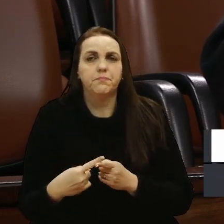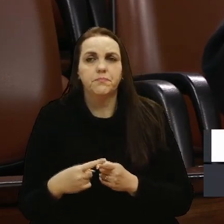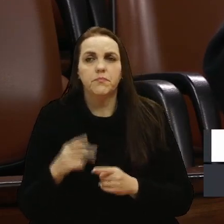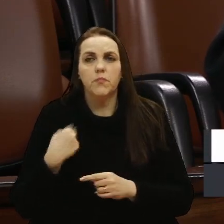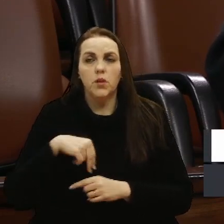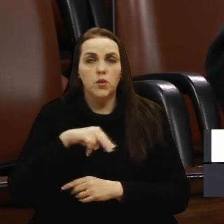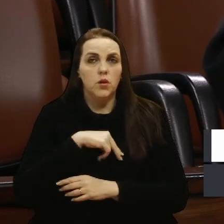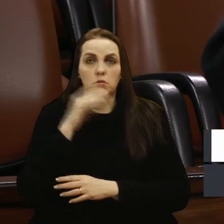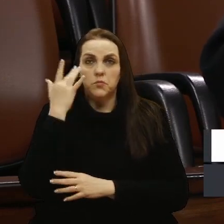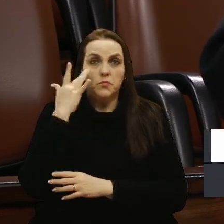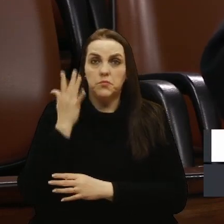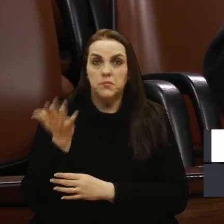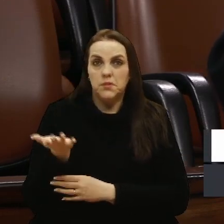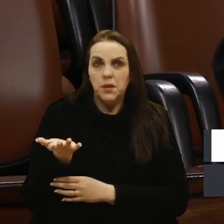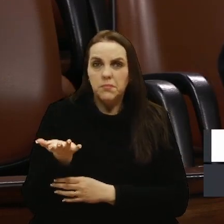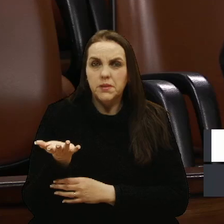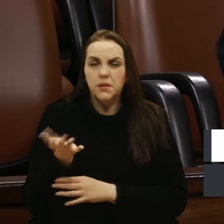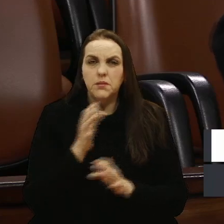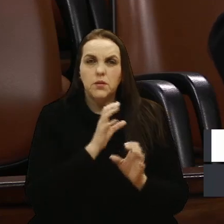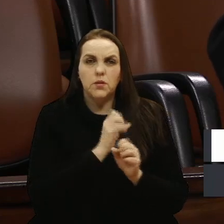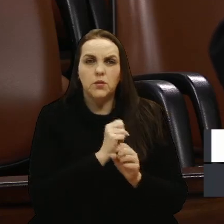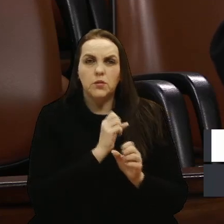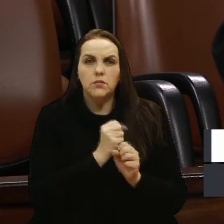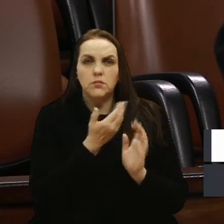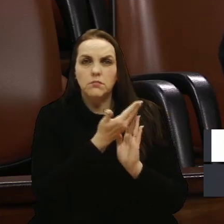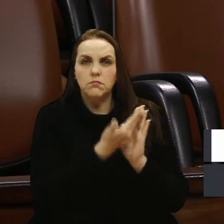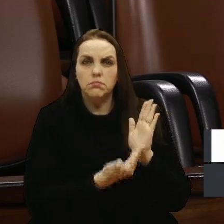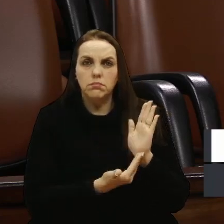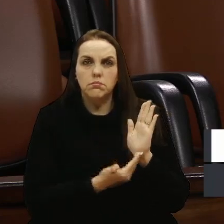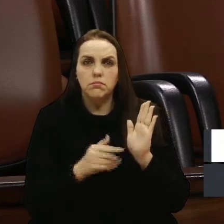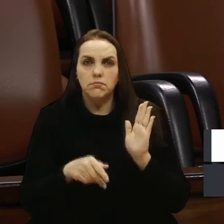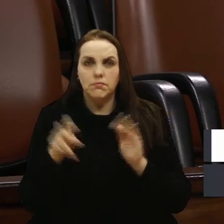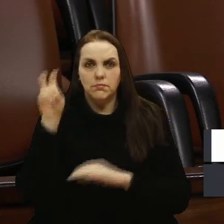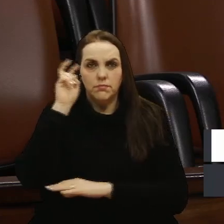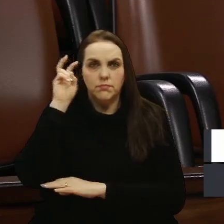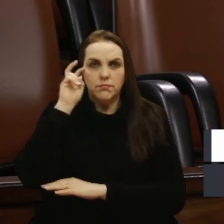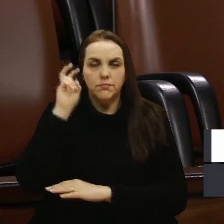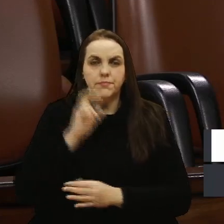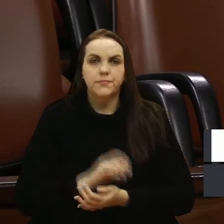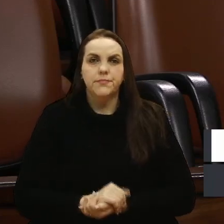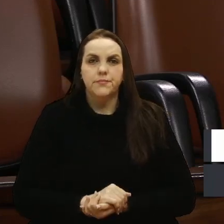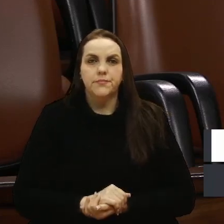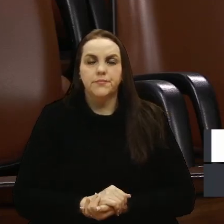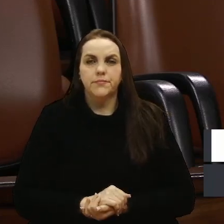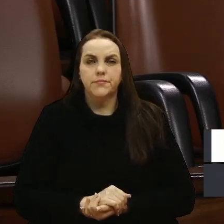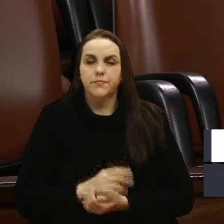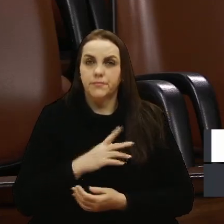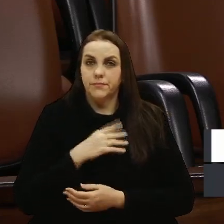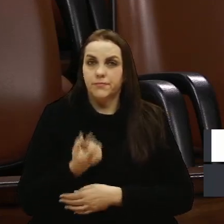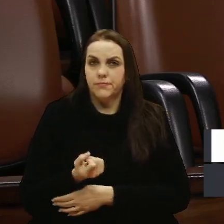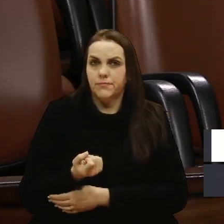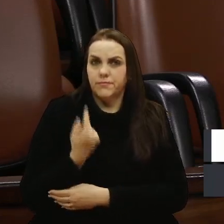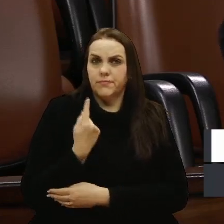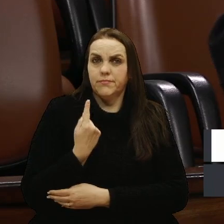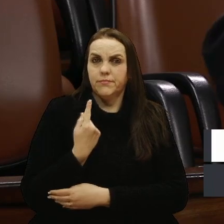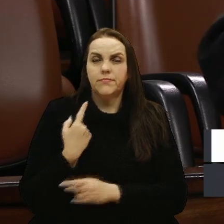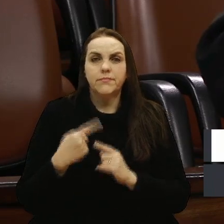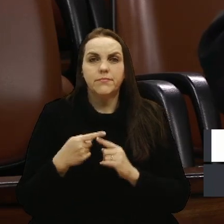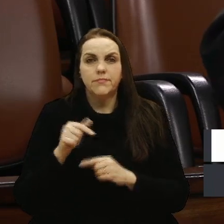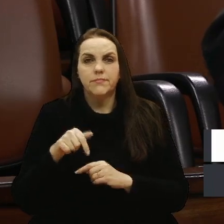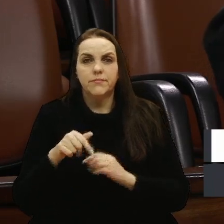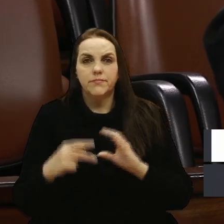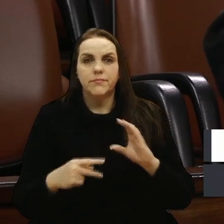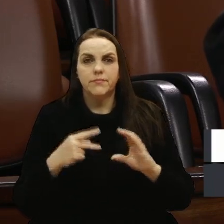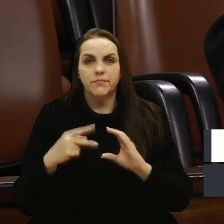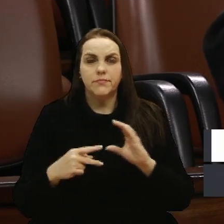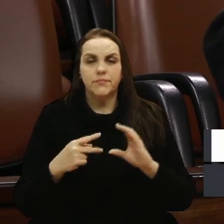não sabíamos de prestação de contas que viria quinta-feira. E me causa estranheza, porque aqui nesta Câmara